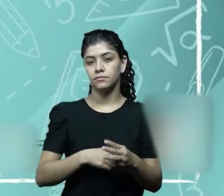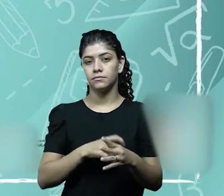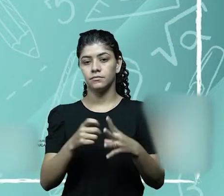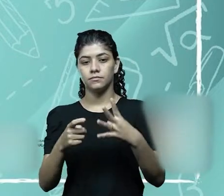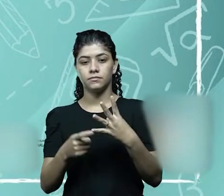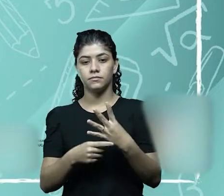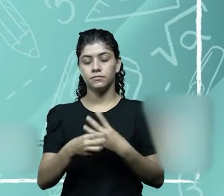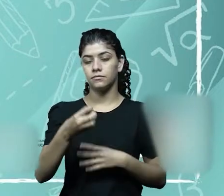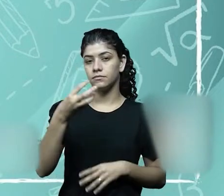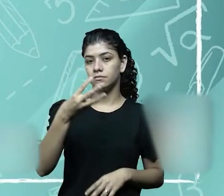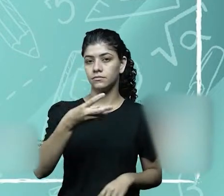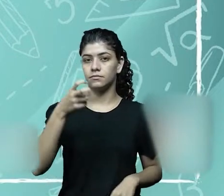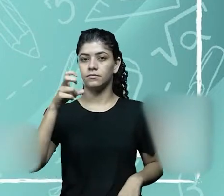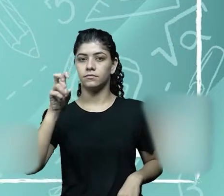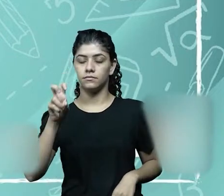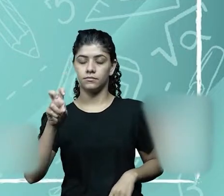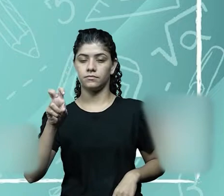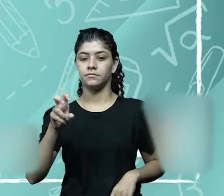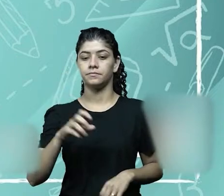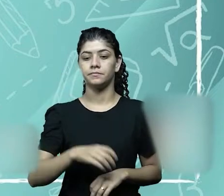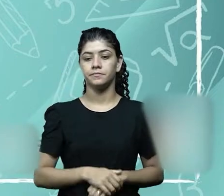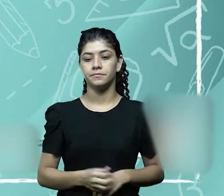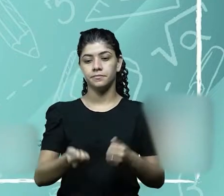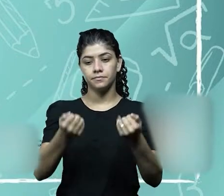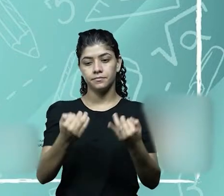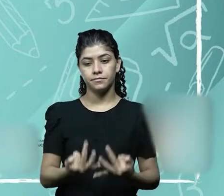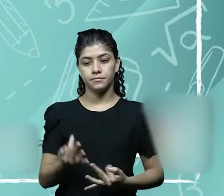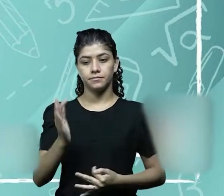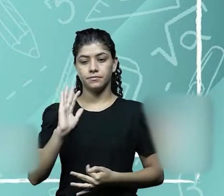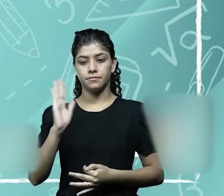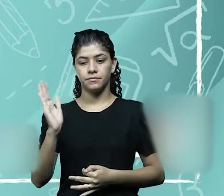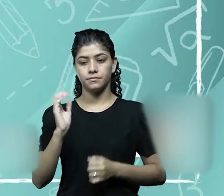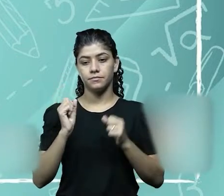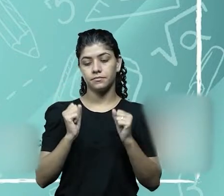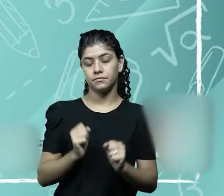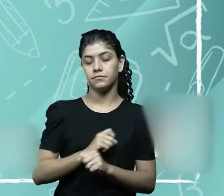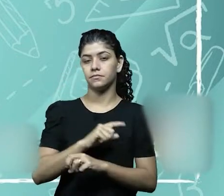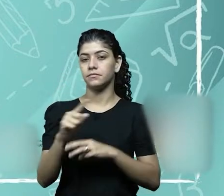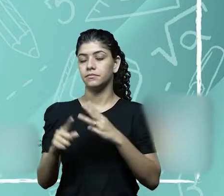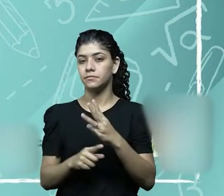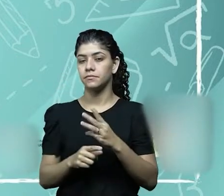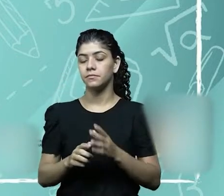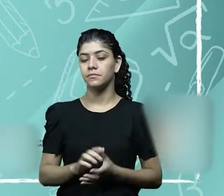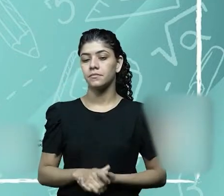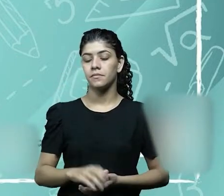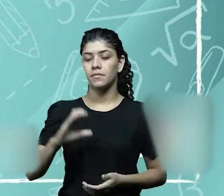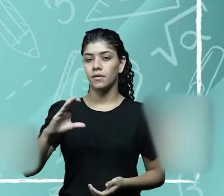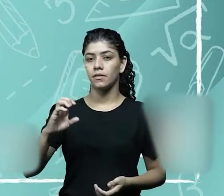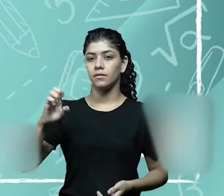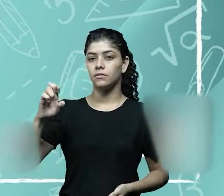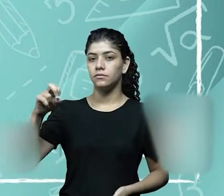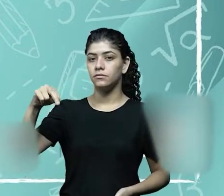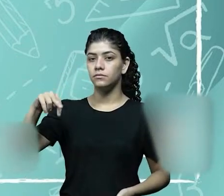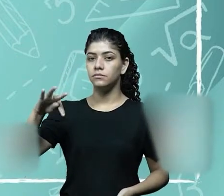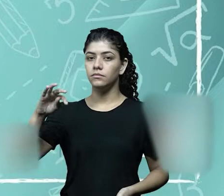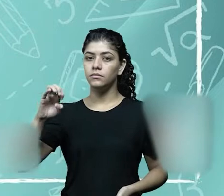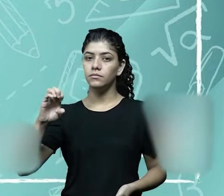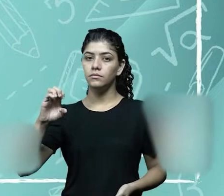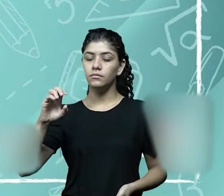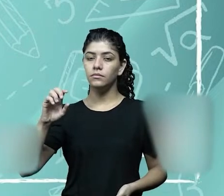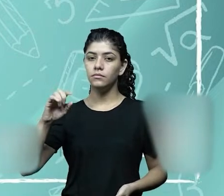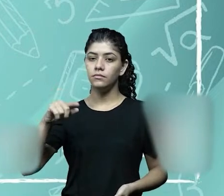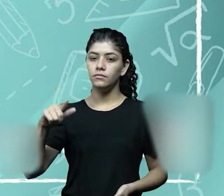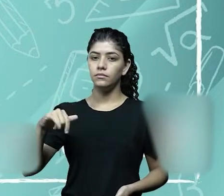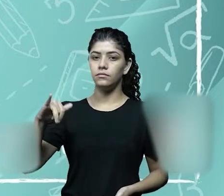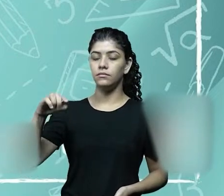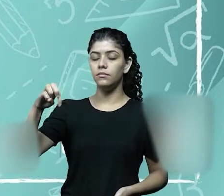o 35, são os 35 centésimos, como eu falei, ele pode ser graduado em centésimos também. Então